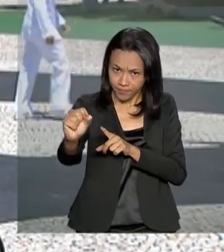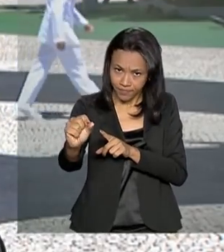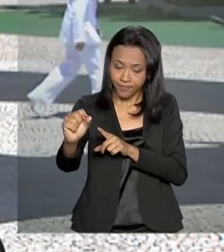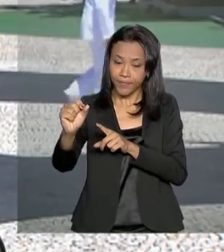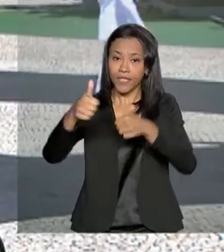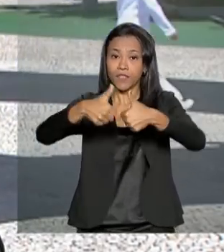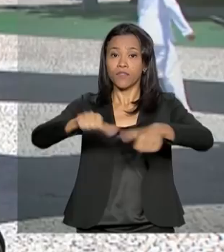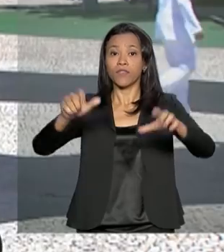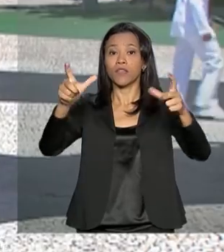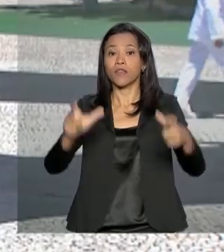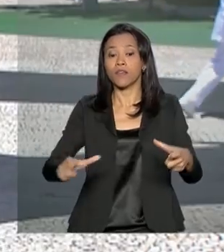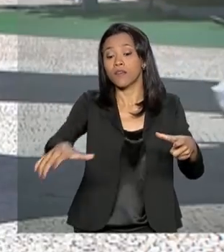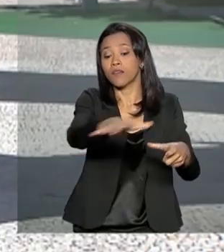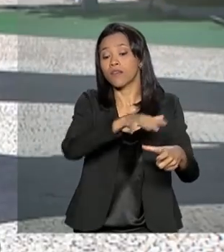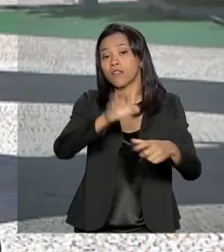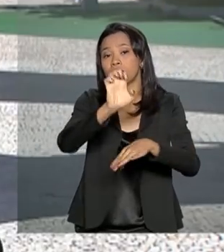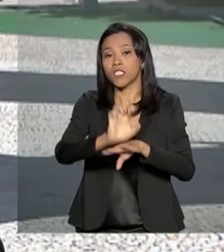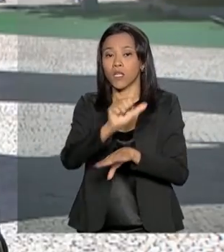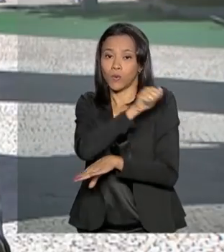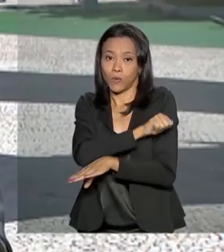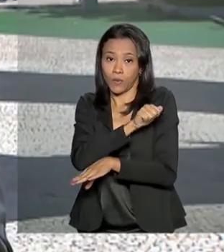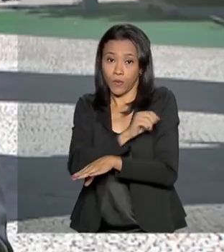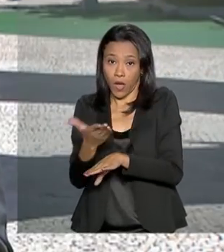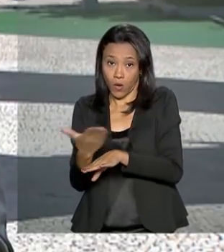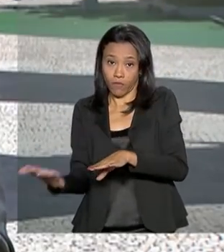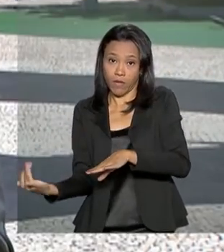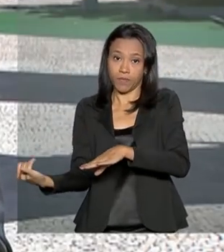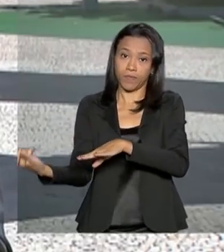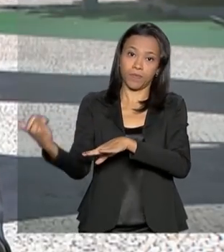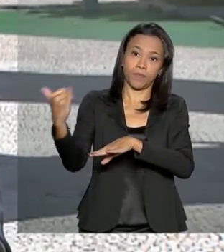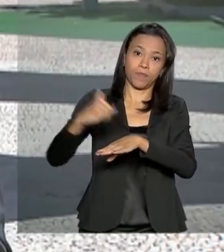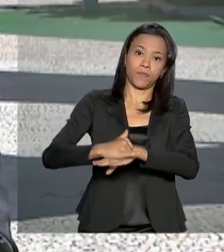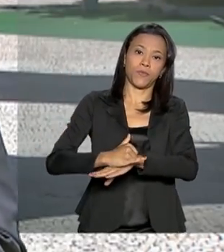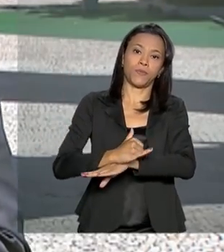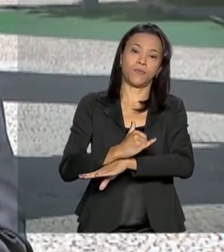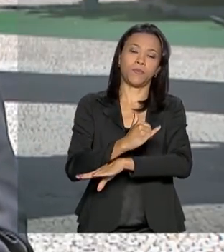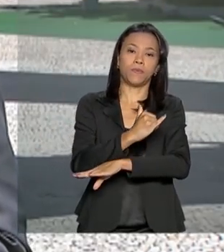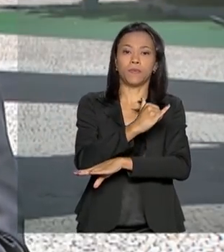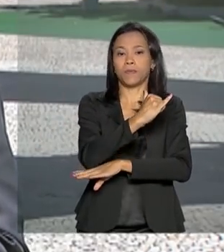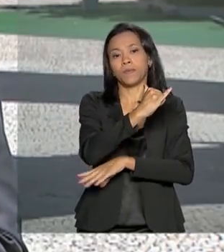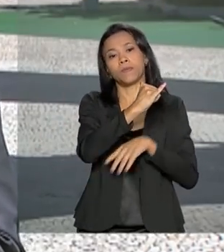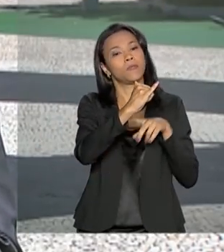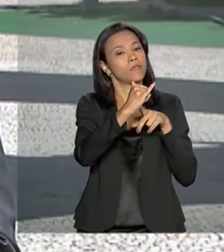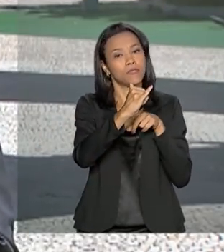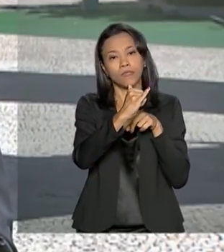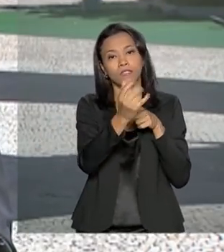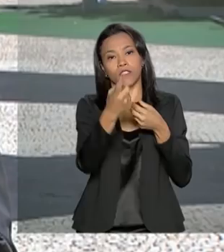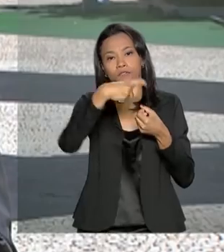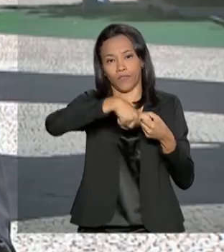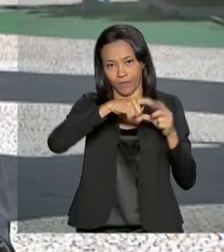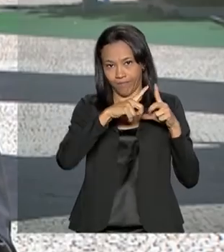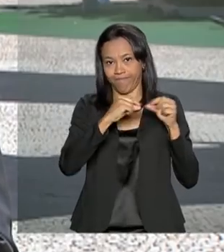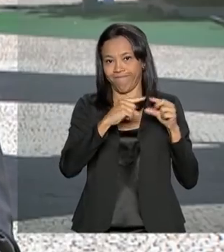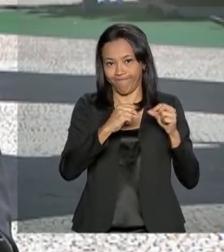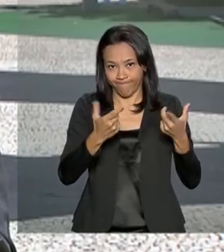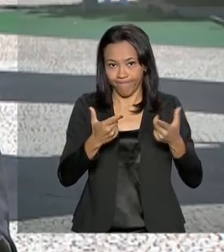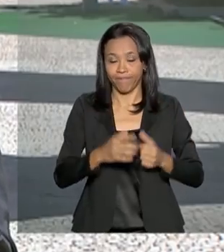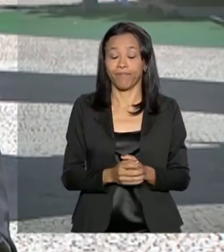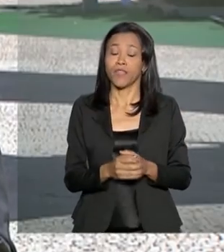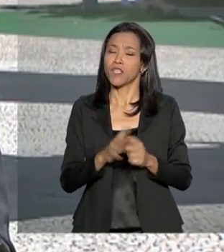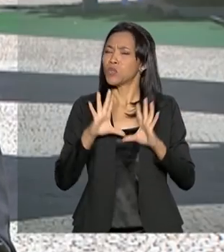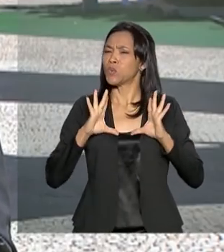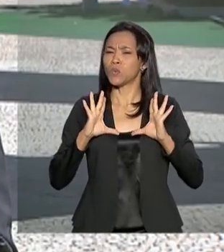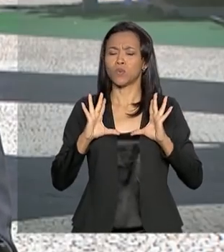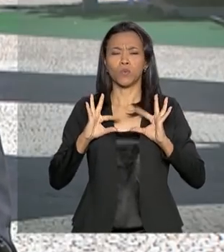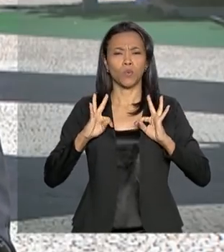que fica no Rio de Janeiro está a caminho da base da Aeronáutica onde vai pegar um avião da Força Aérea Brasileira E retornar para Brasília cobertura